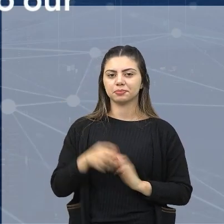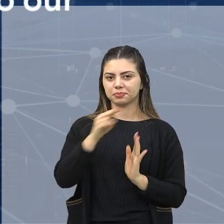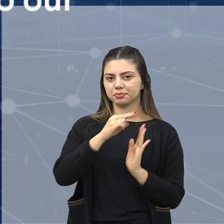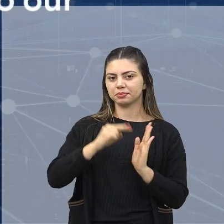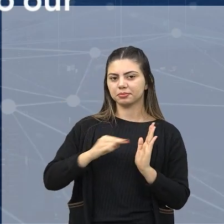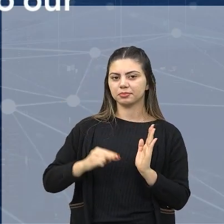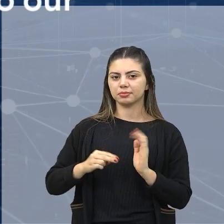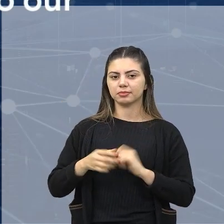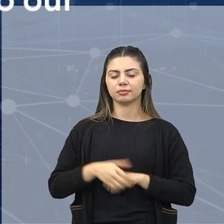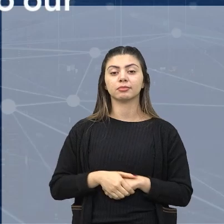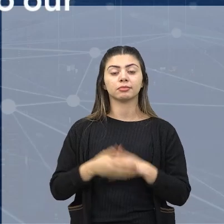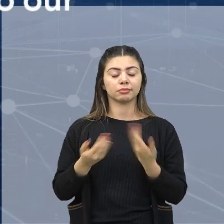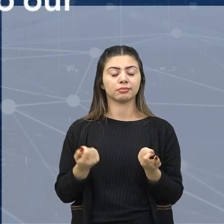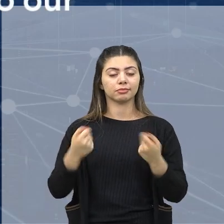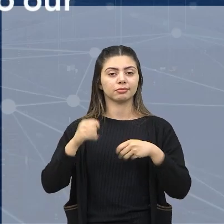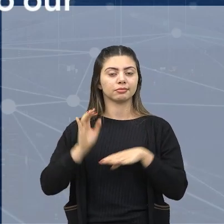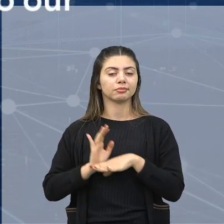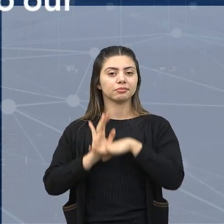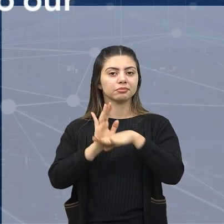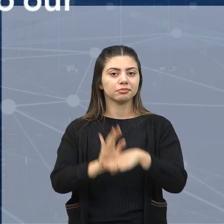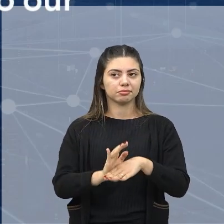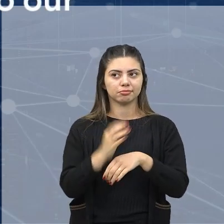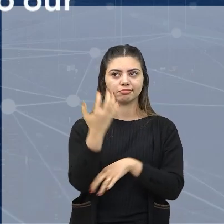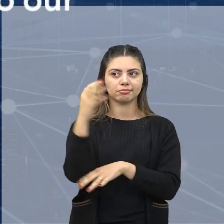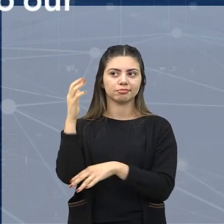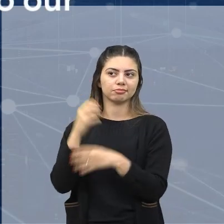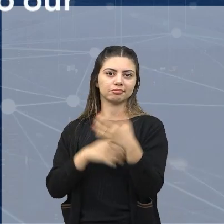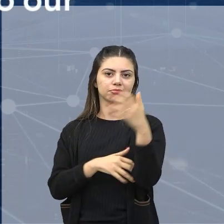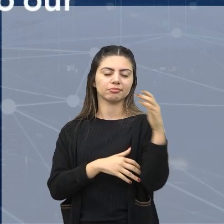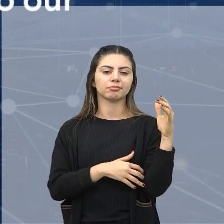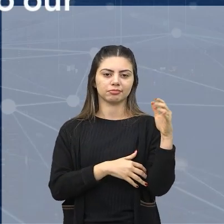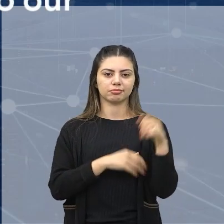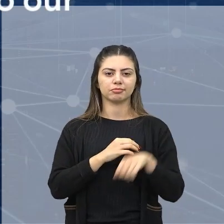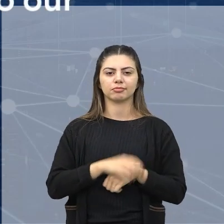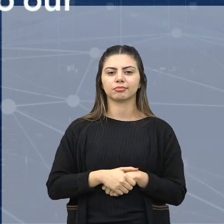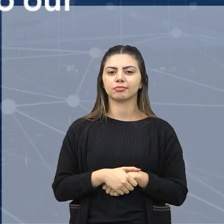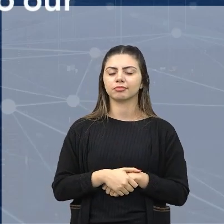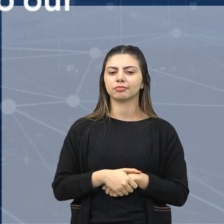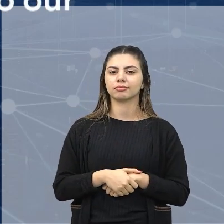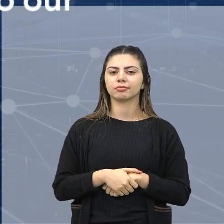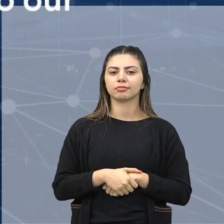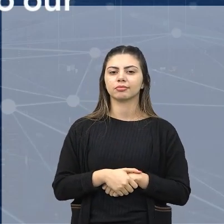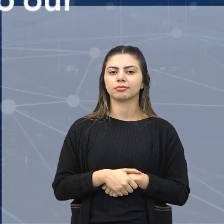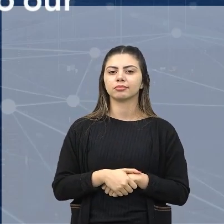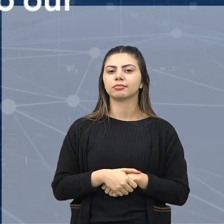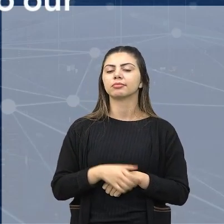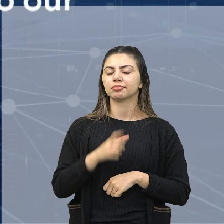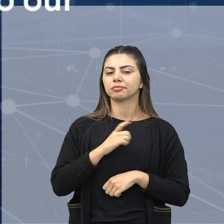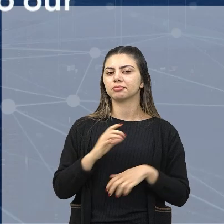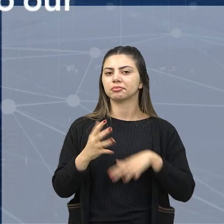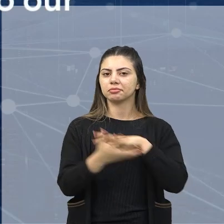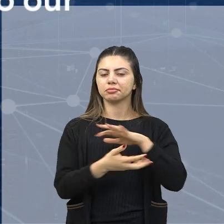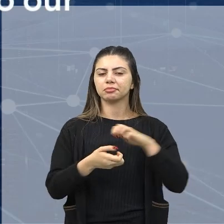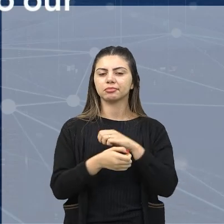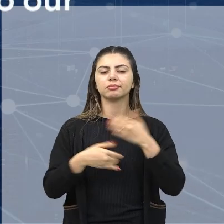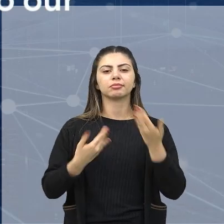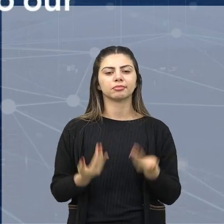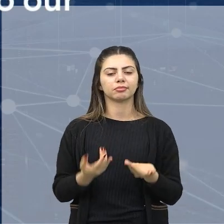para o meio ambiente. Isso são o que as pesquisas falam, tá,